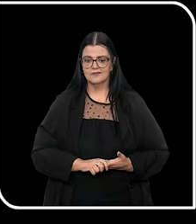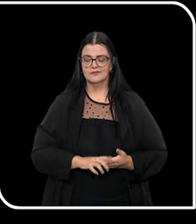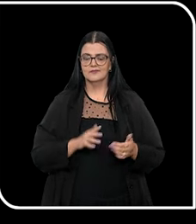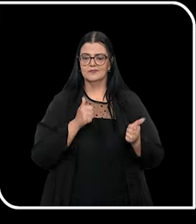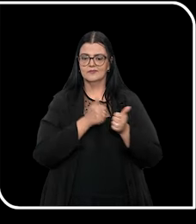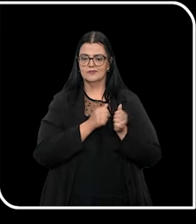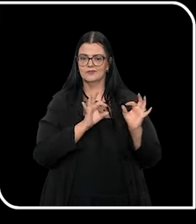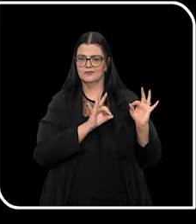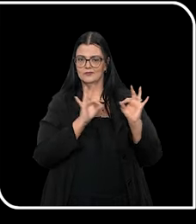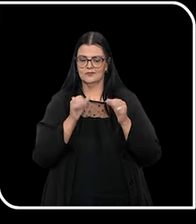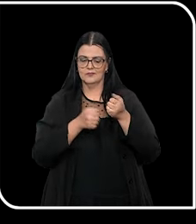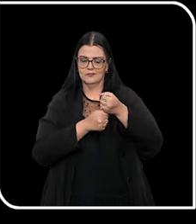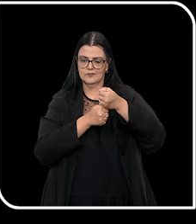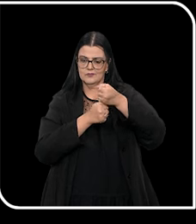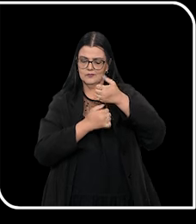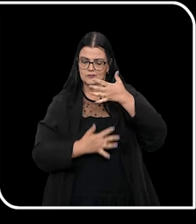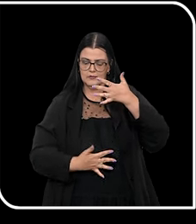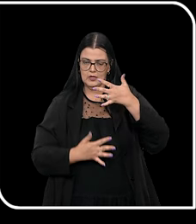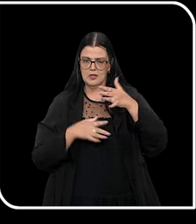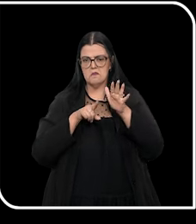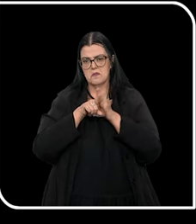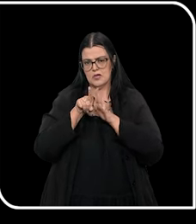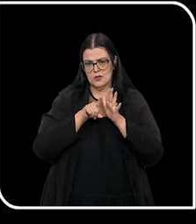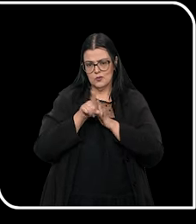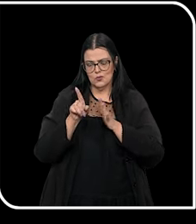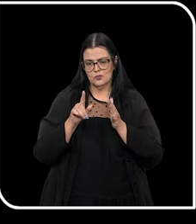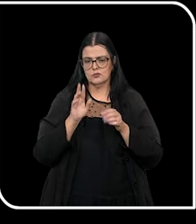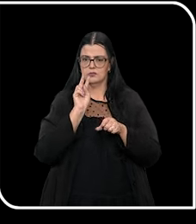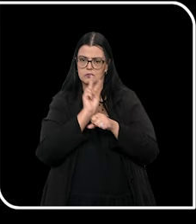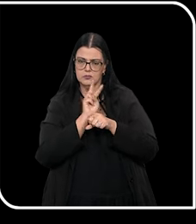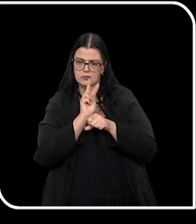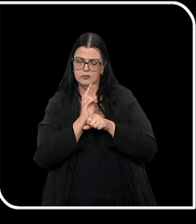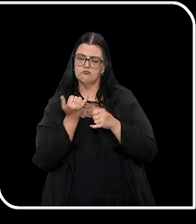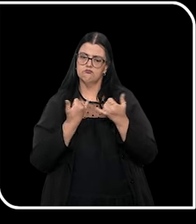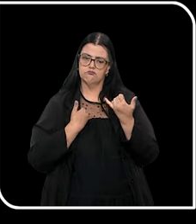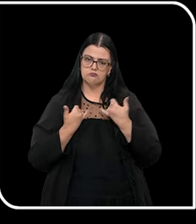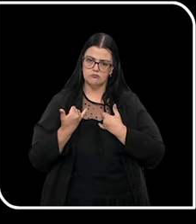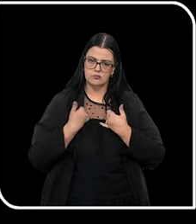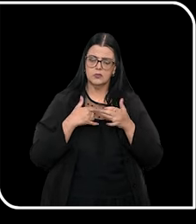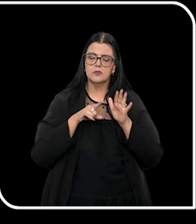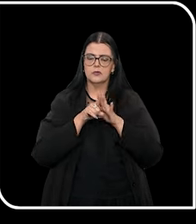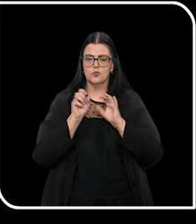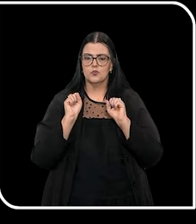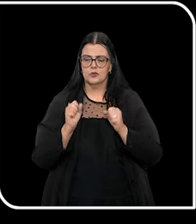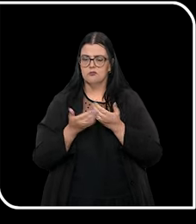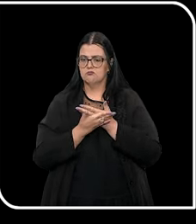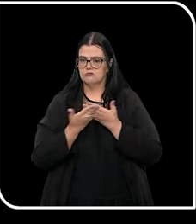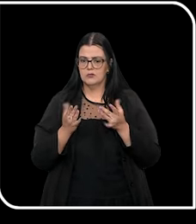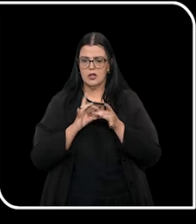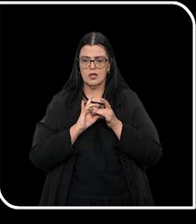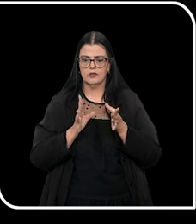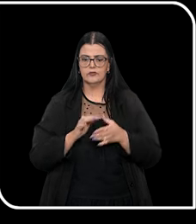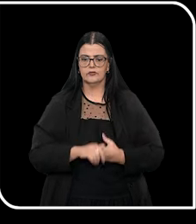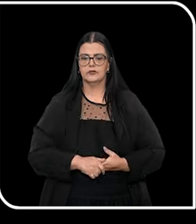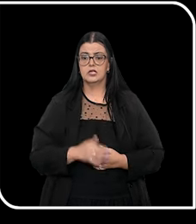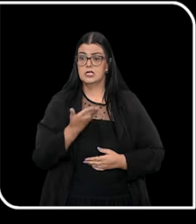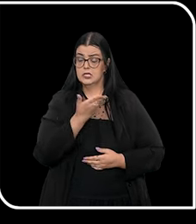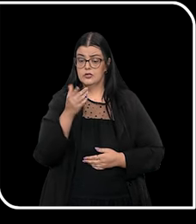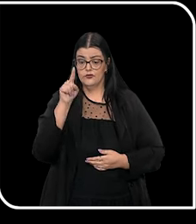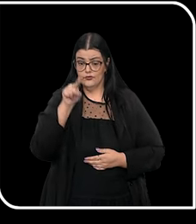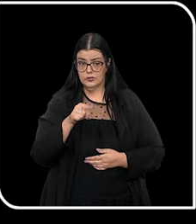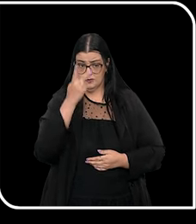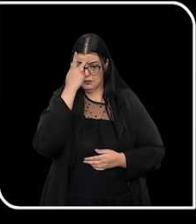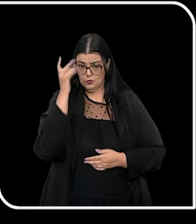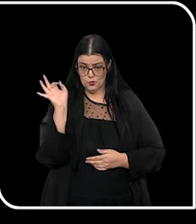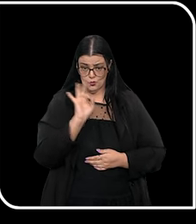não tô acompanhando o chat Então meninas se tiver alguma uma coisa quiserem fazer uma pausa me perguntar alguma coisa por favor então se você não